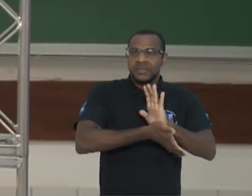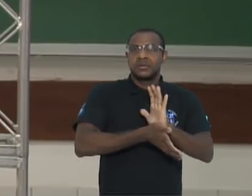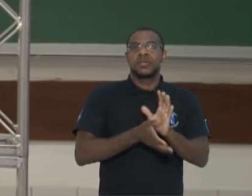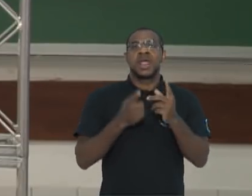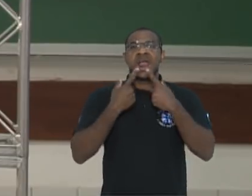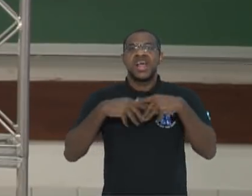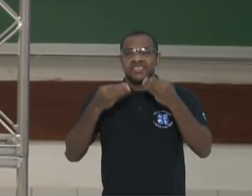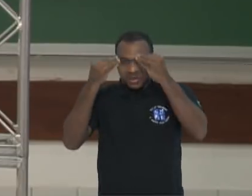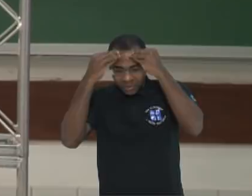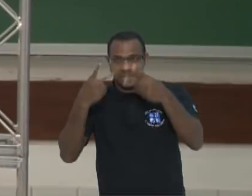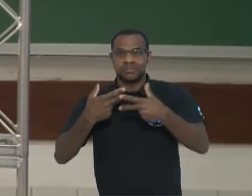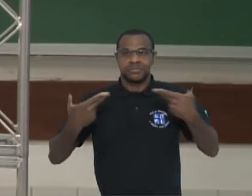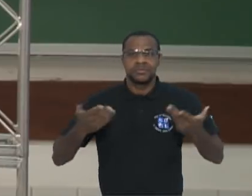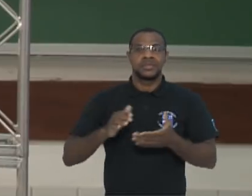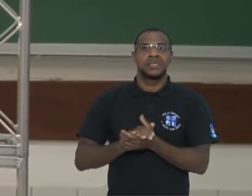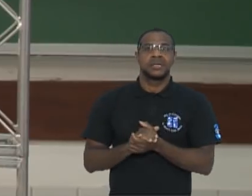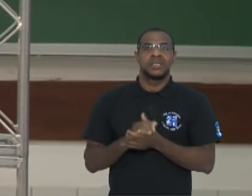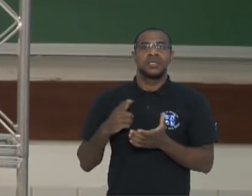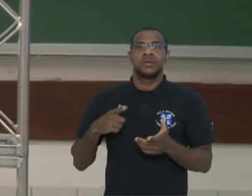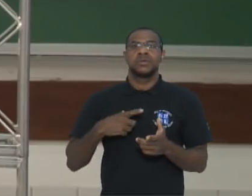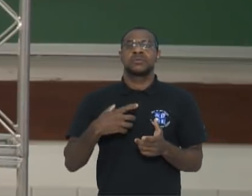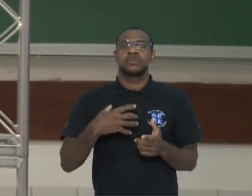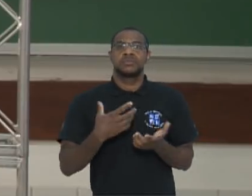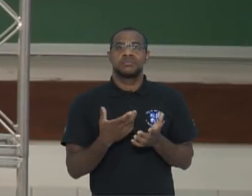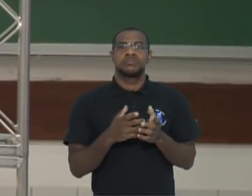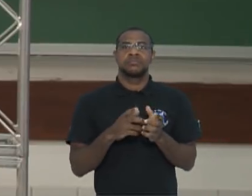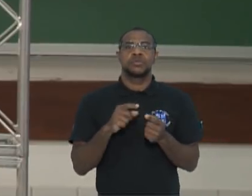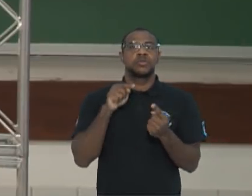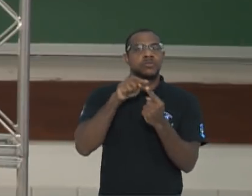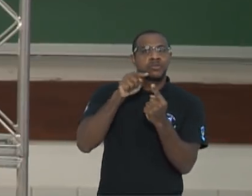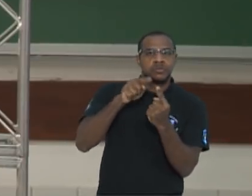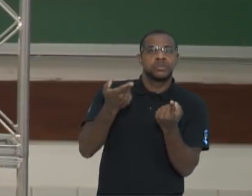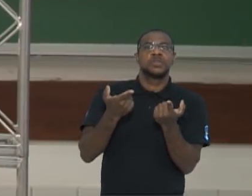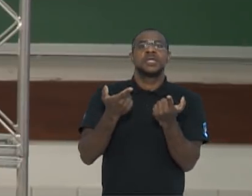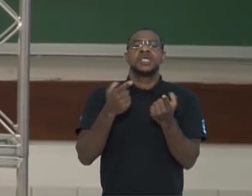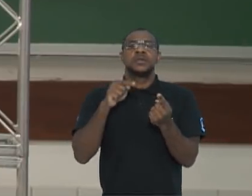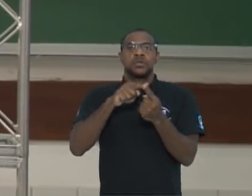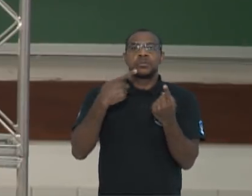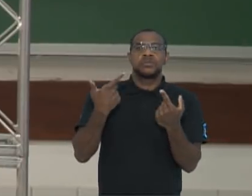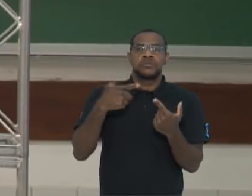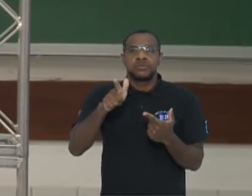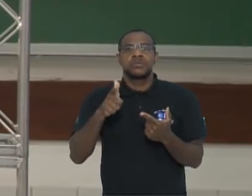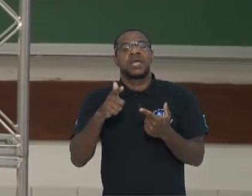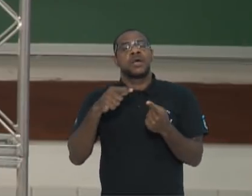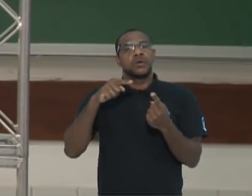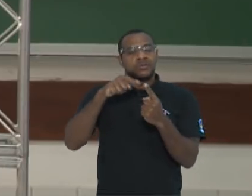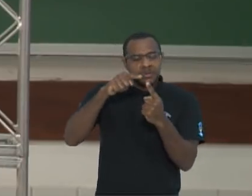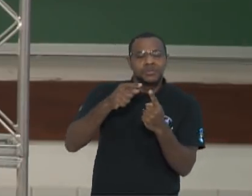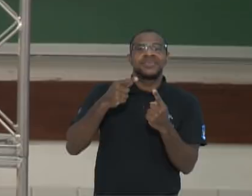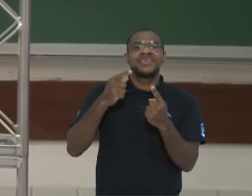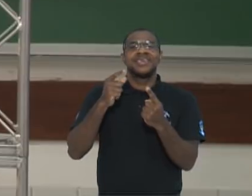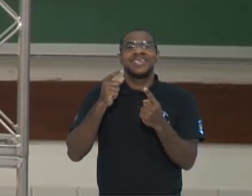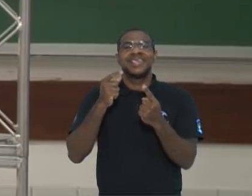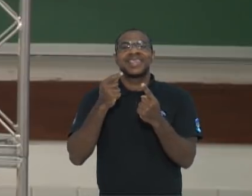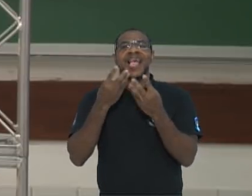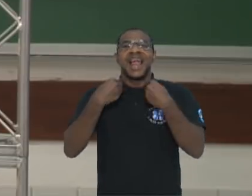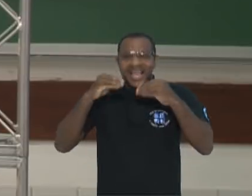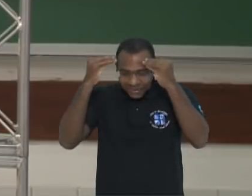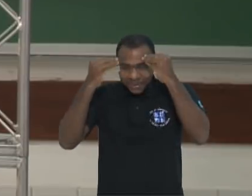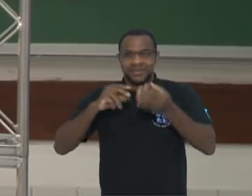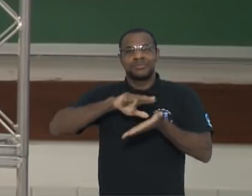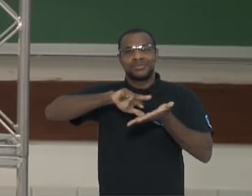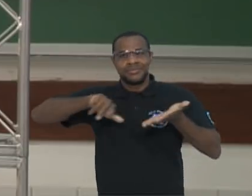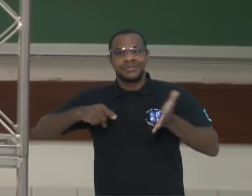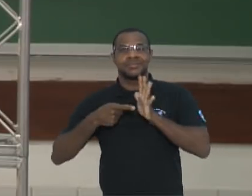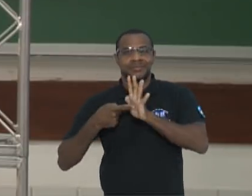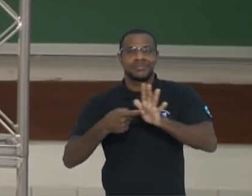linguagem figurada, para vocês irem se familiarizando aí com algumas figuras de linguagens a mais,